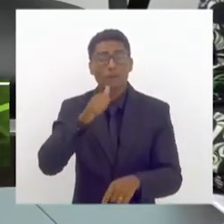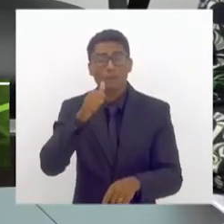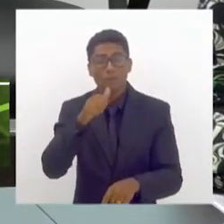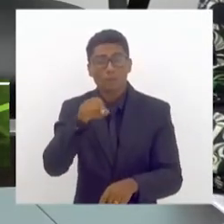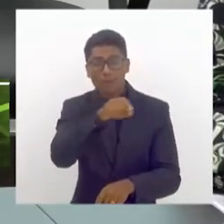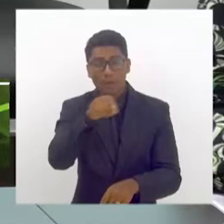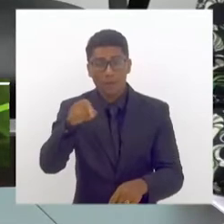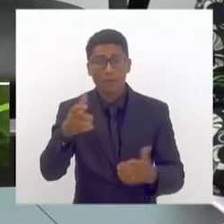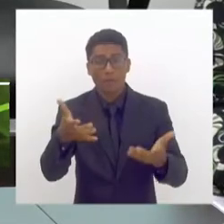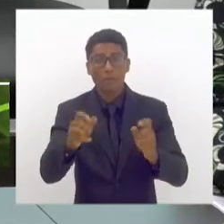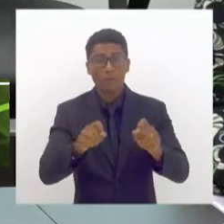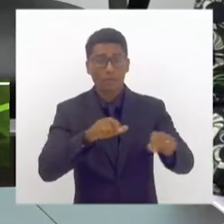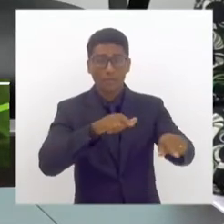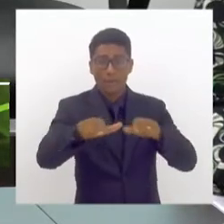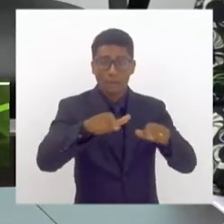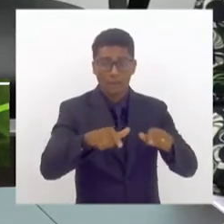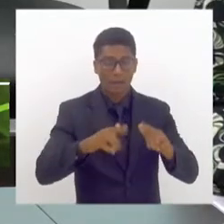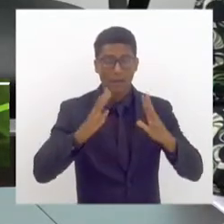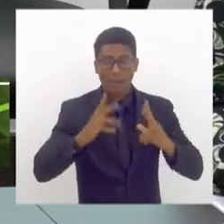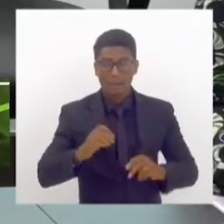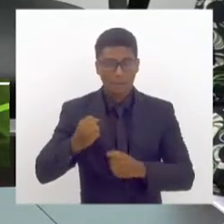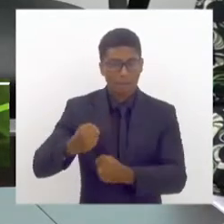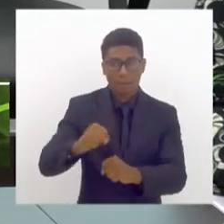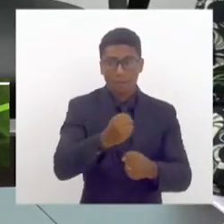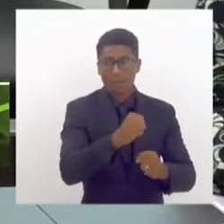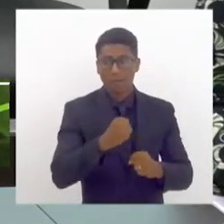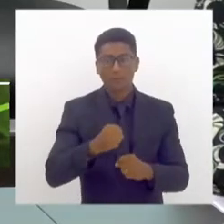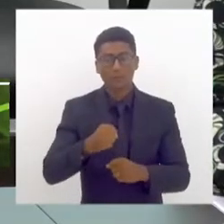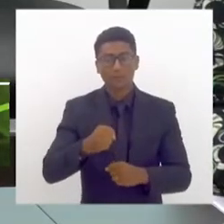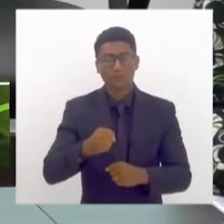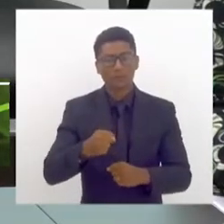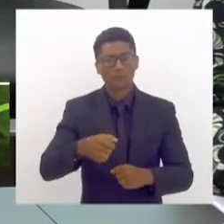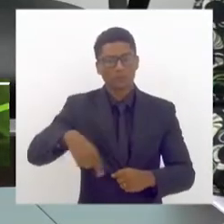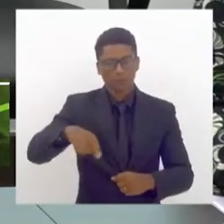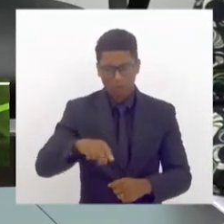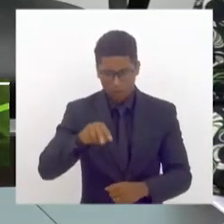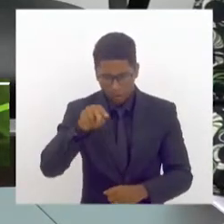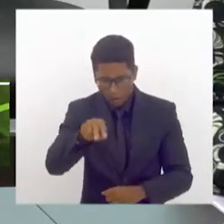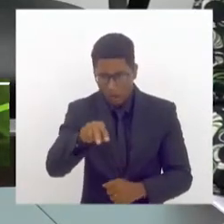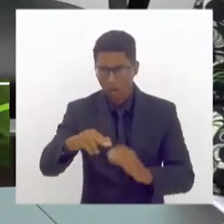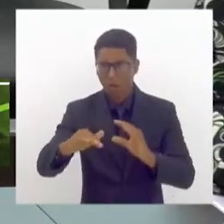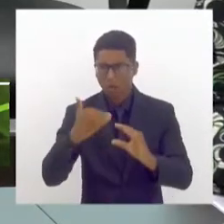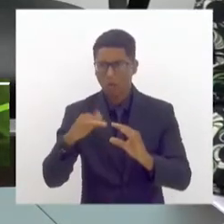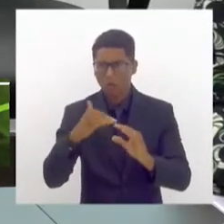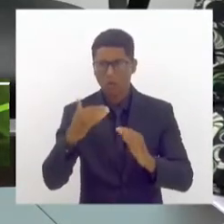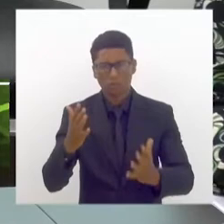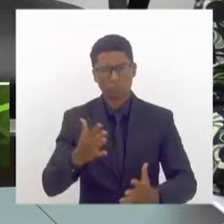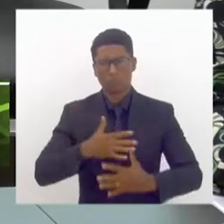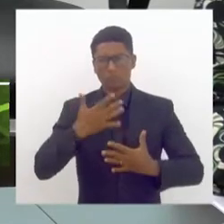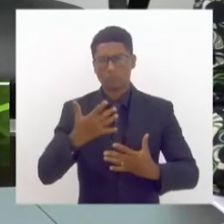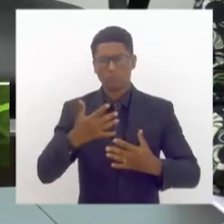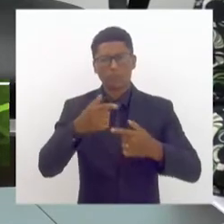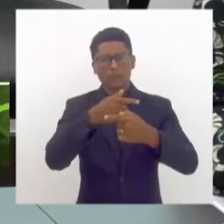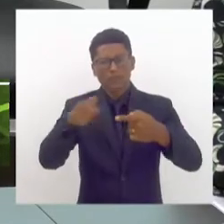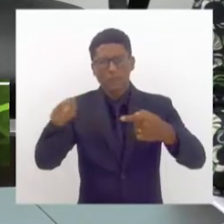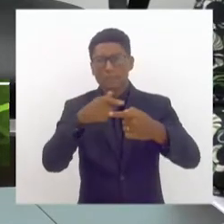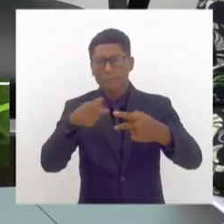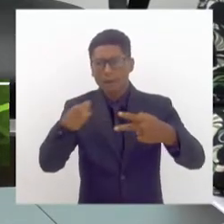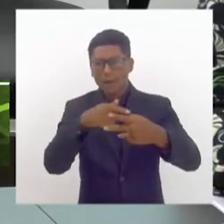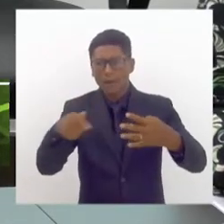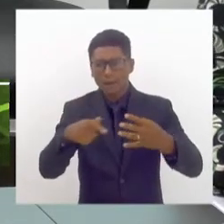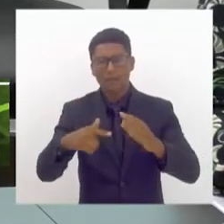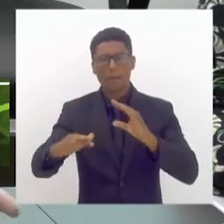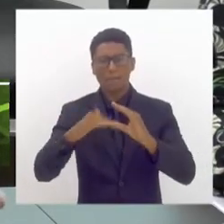isso é uma coisa que nos assustou muito e não é ocasional. Toda semana nós temos pelo menos 10 pedidos nesse sentido. A